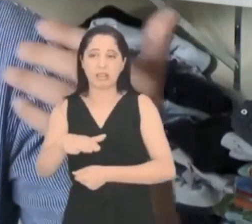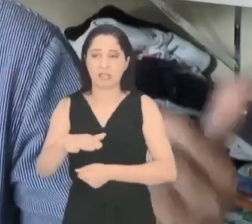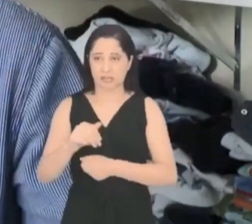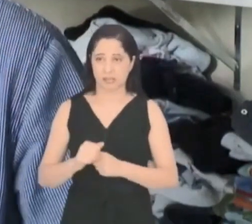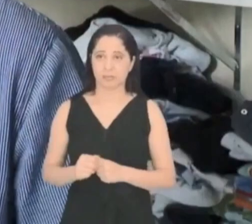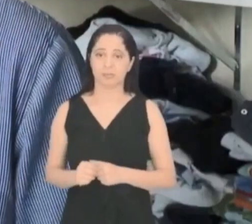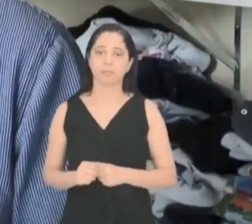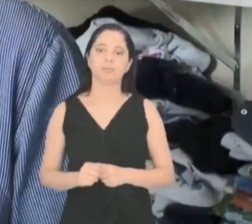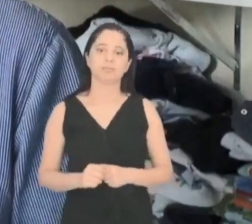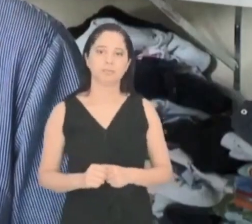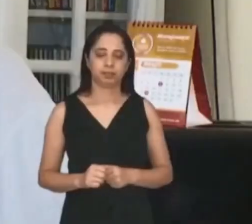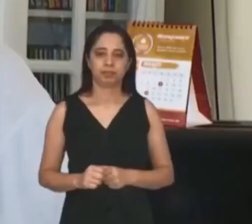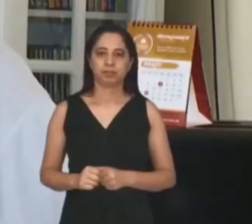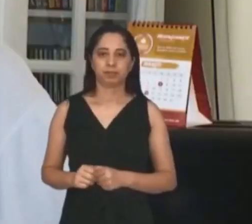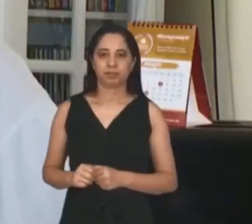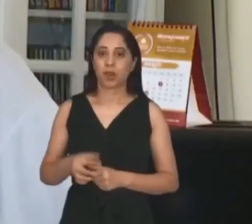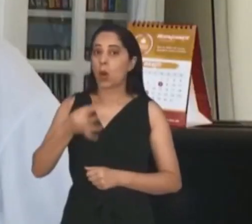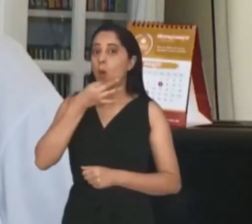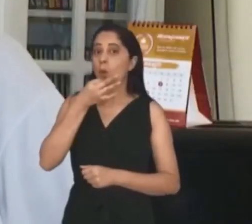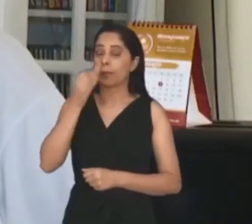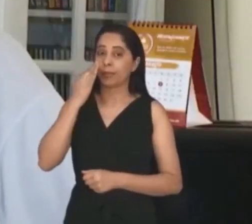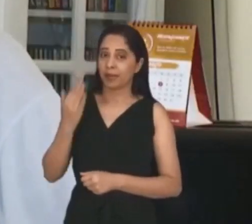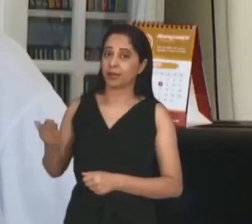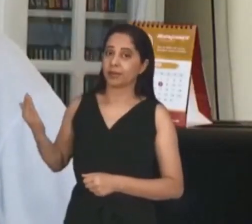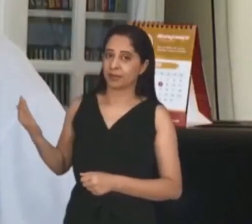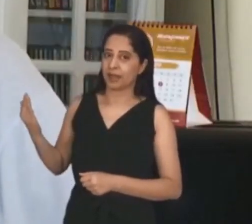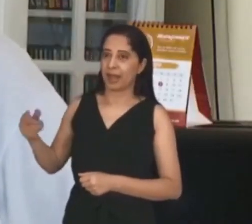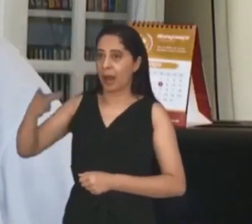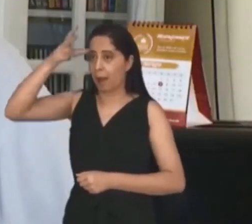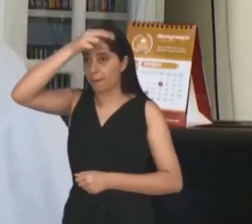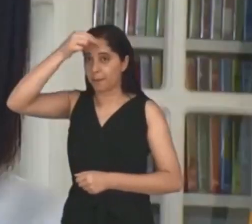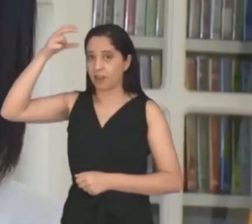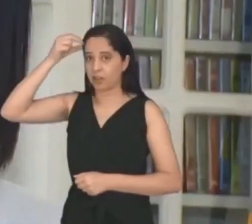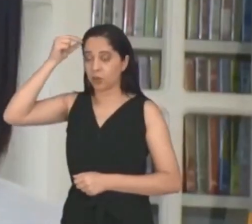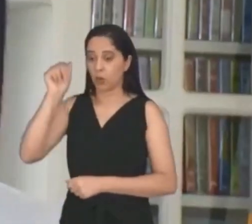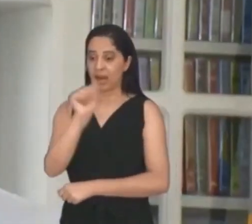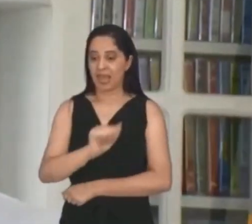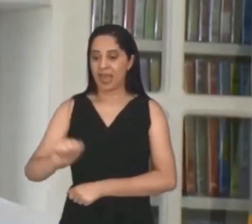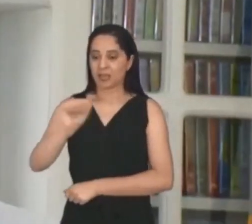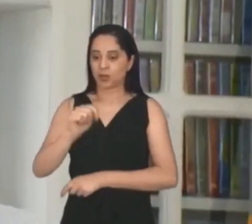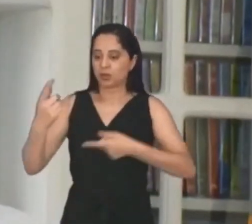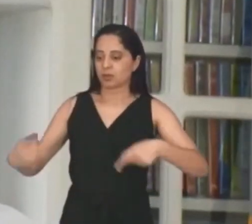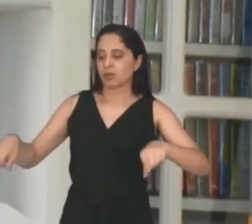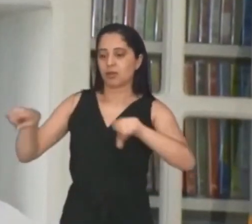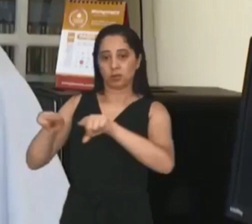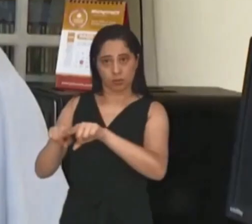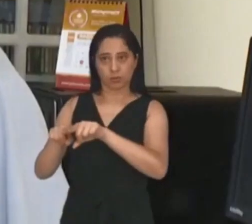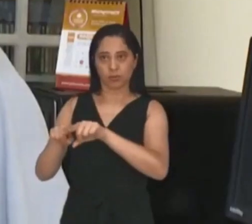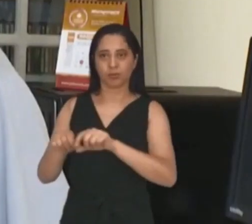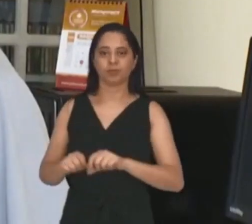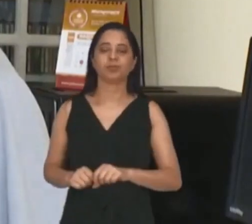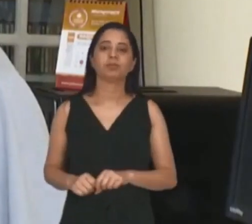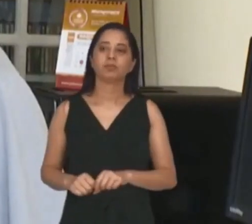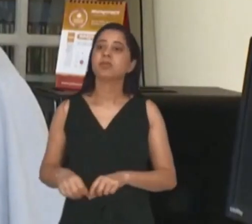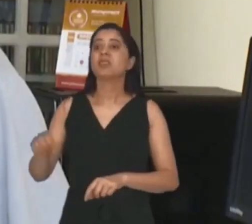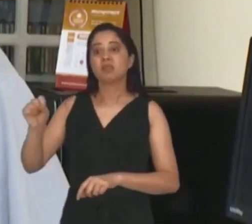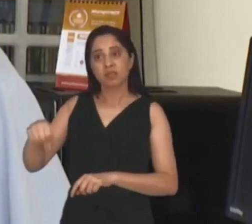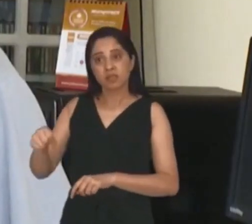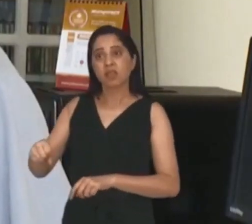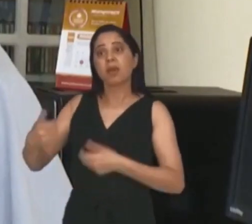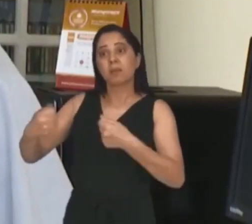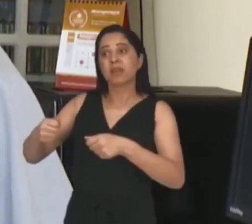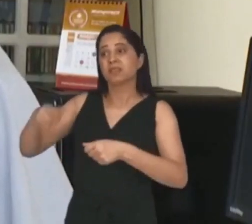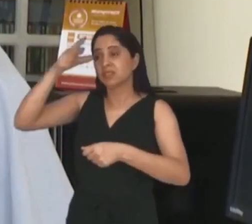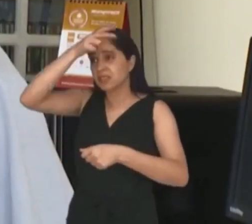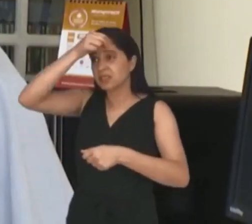vida de crianças carentes. Para Sandra, poder público e terceiro setor andam juntos. É uma parceria,